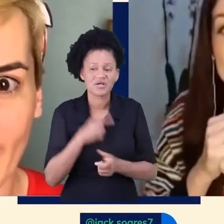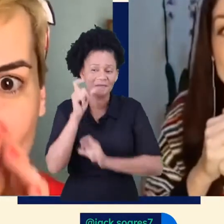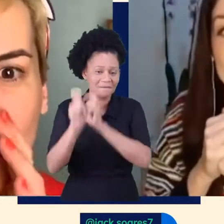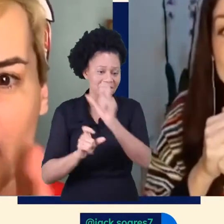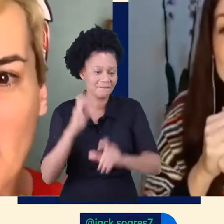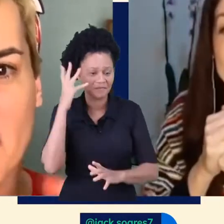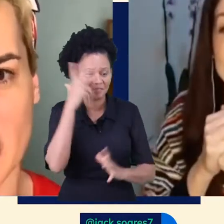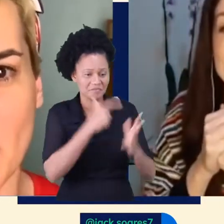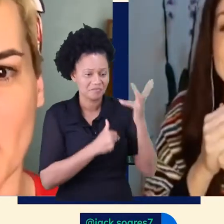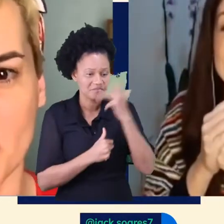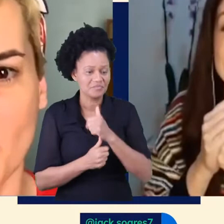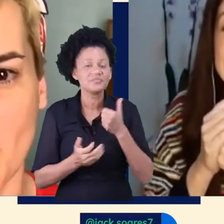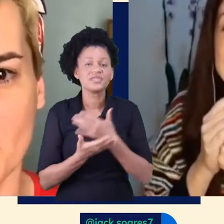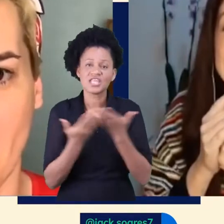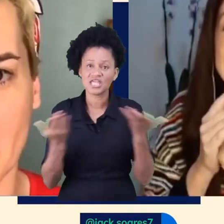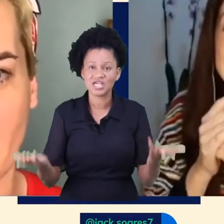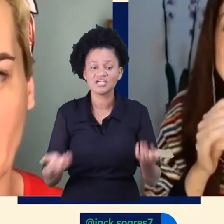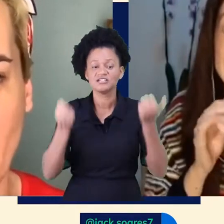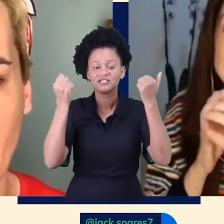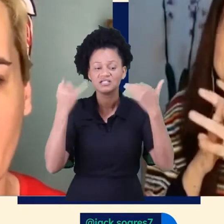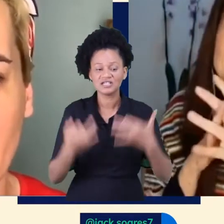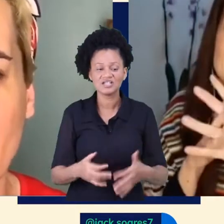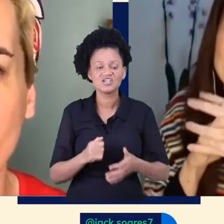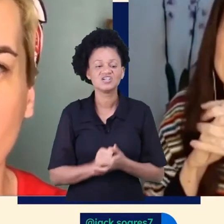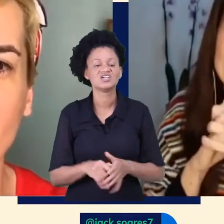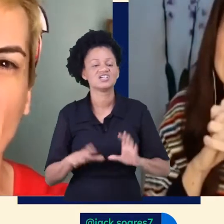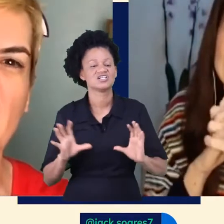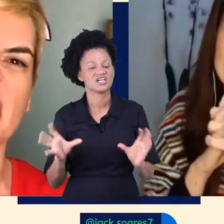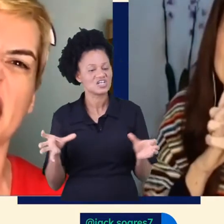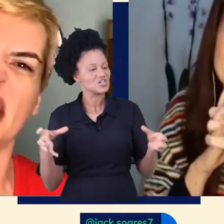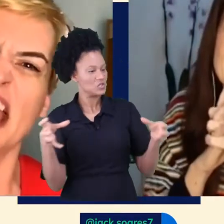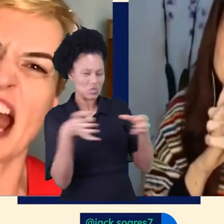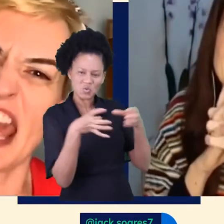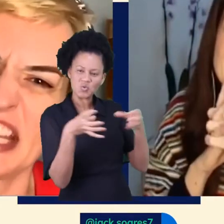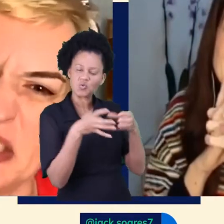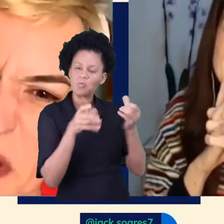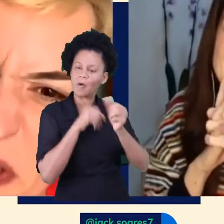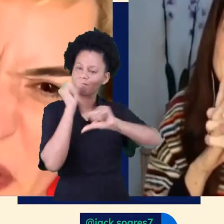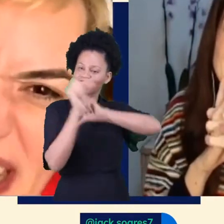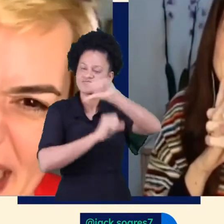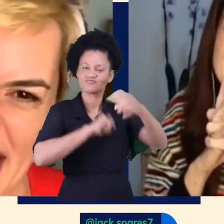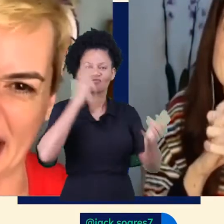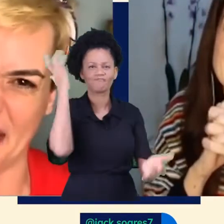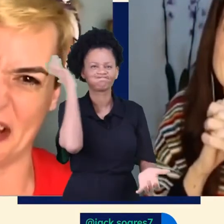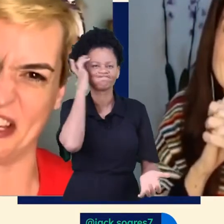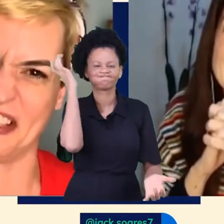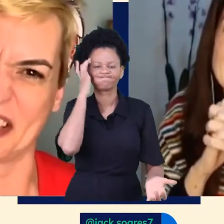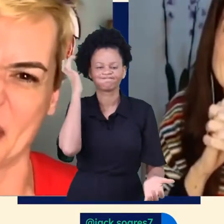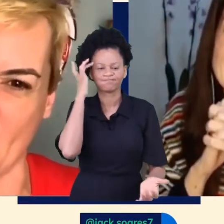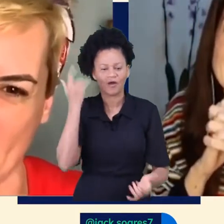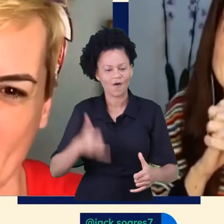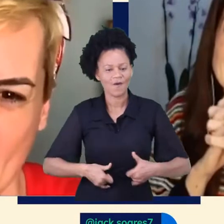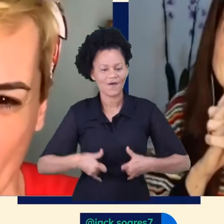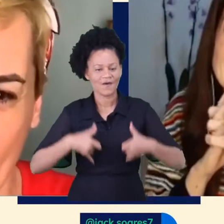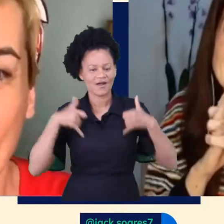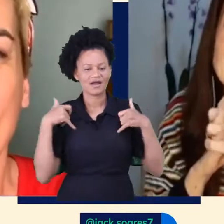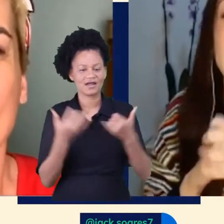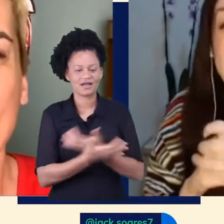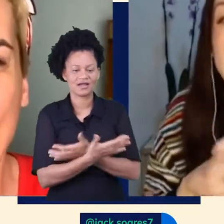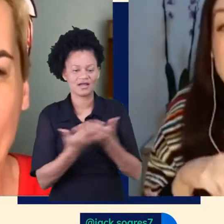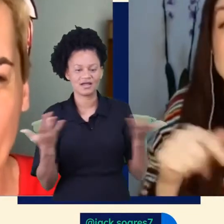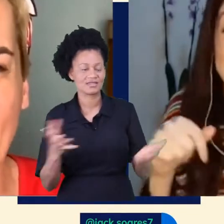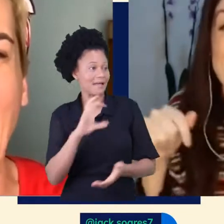obrigada. Olha, eu quero fazer um elogio ao pessoal que estava aqui comentando, porque eu falei... Que galera desconstruída que tá aqui com a gente, que